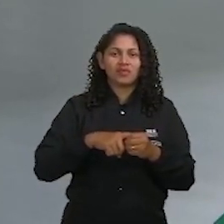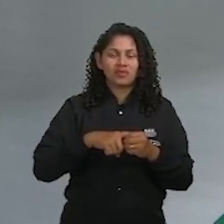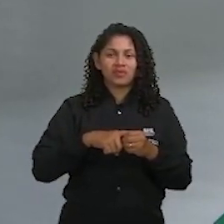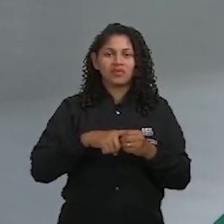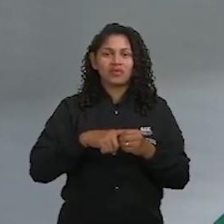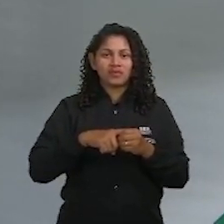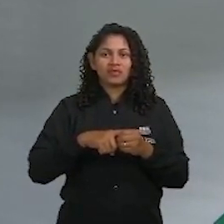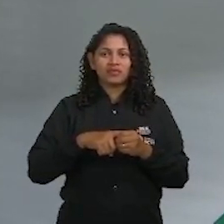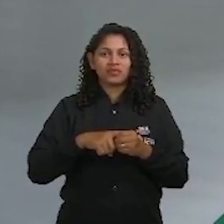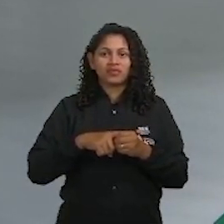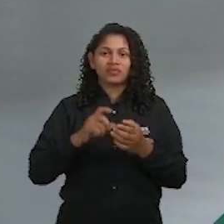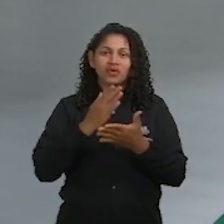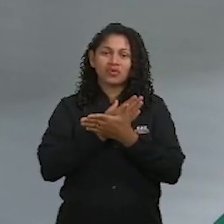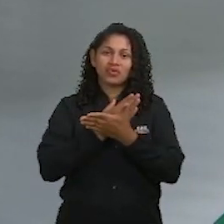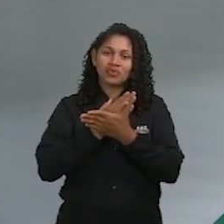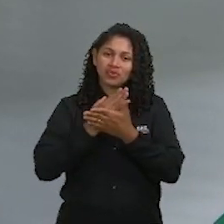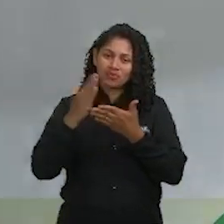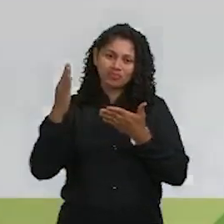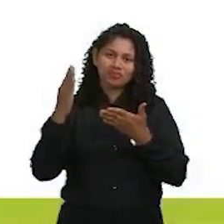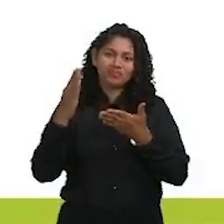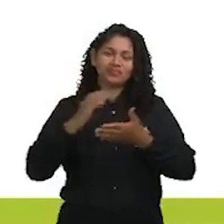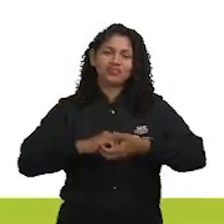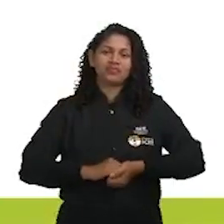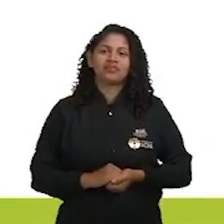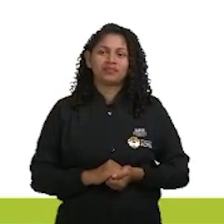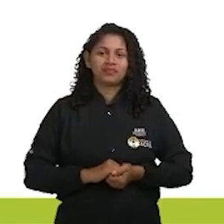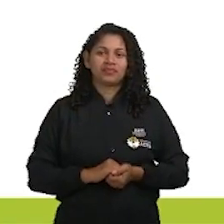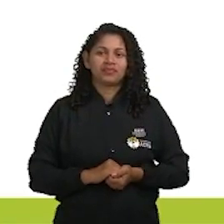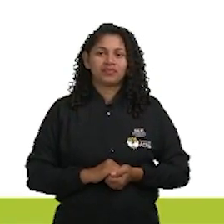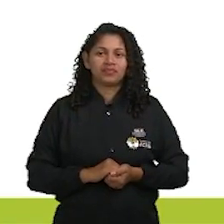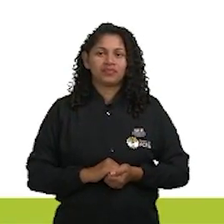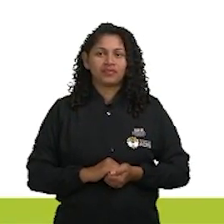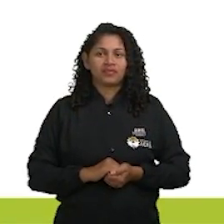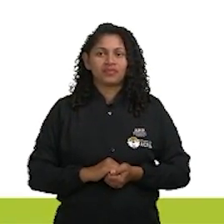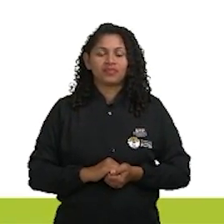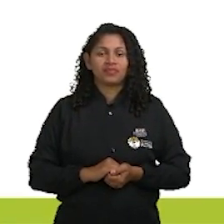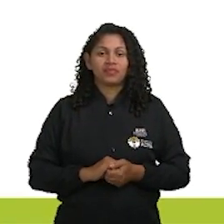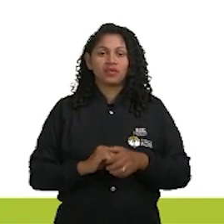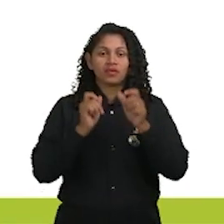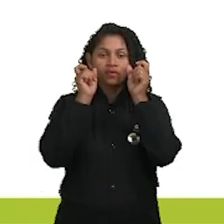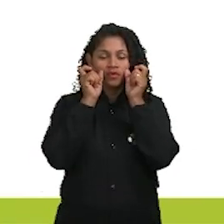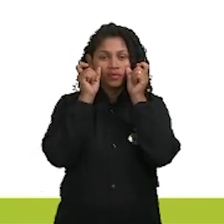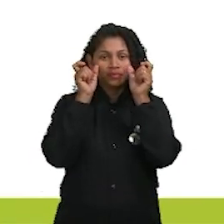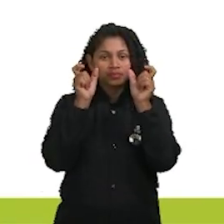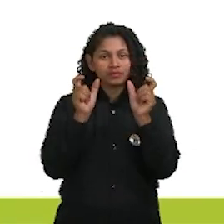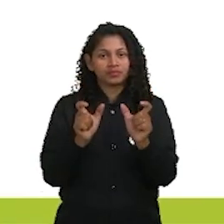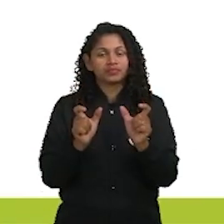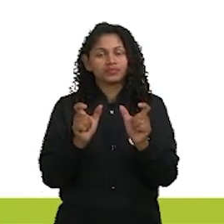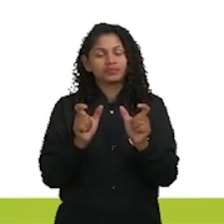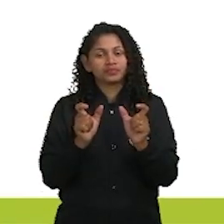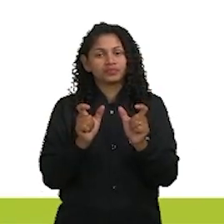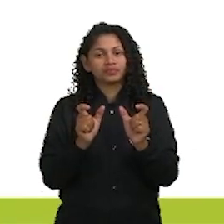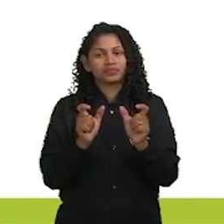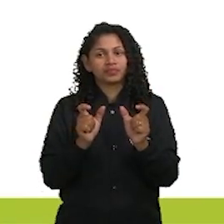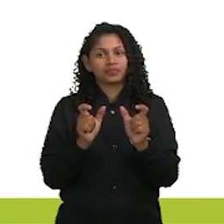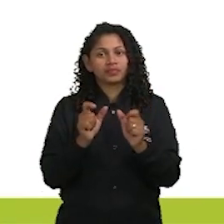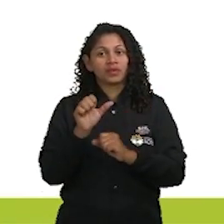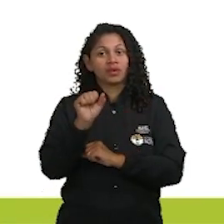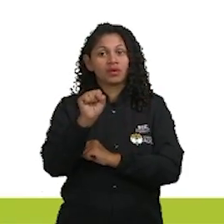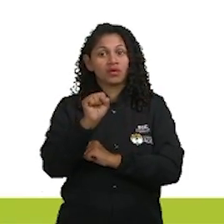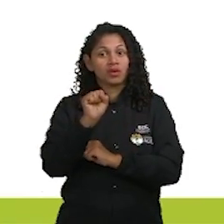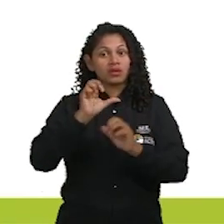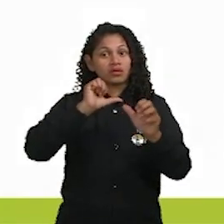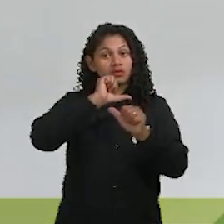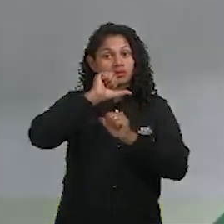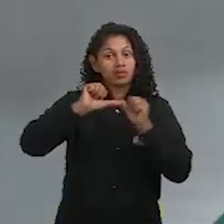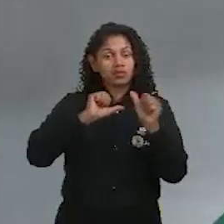ao que ela era antes. Observando isso e vendo que o corante